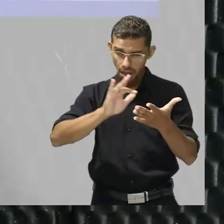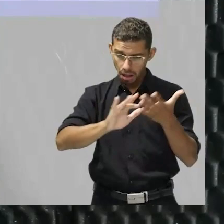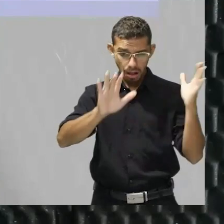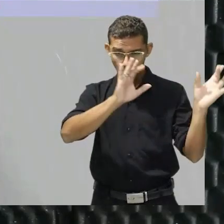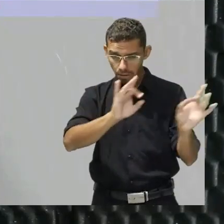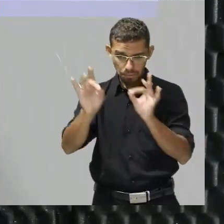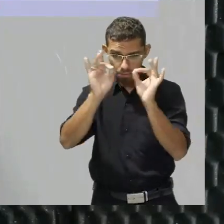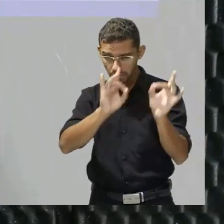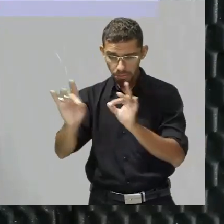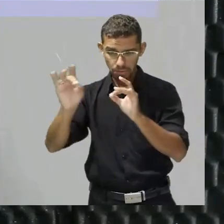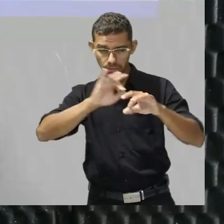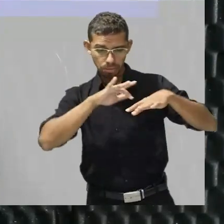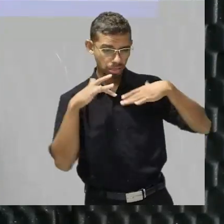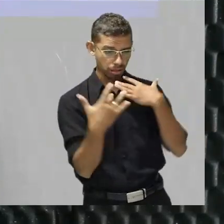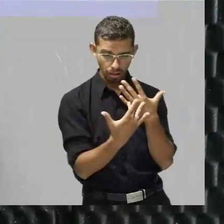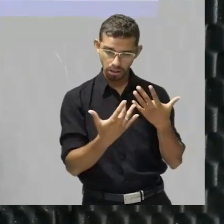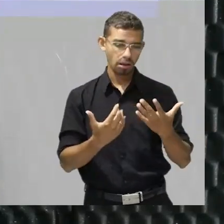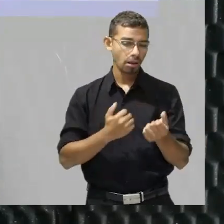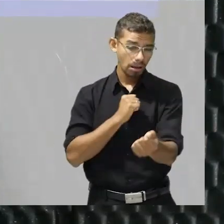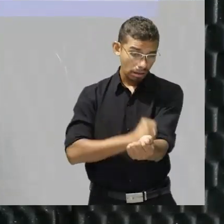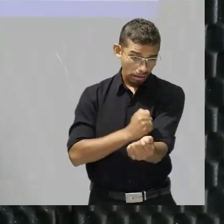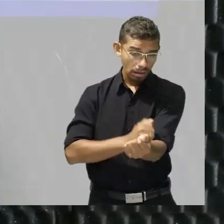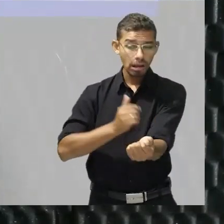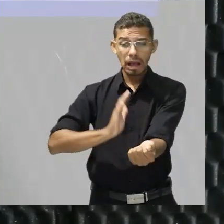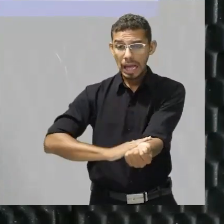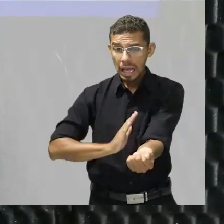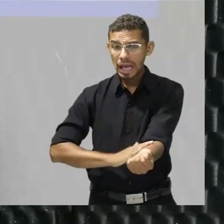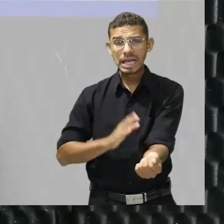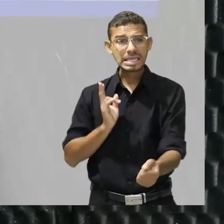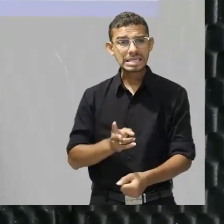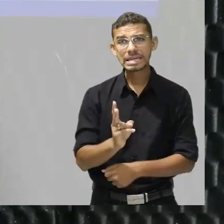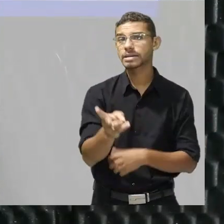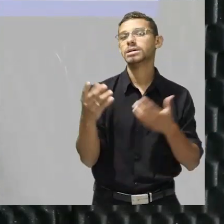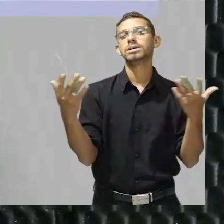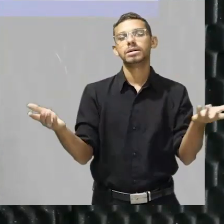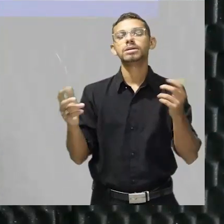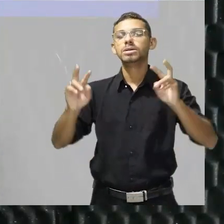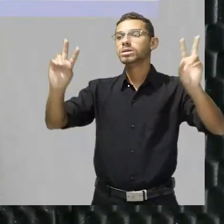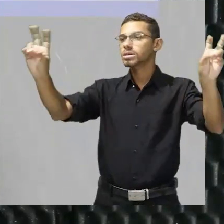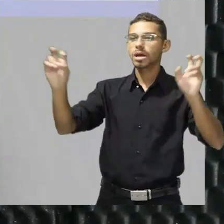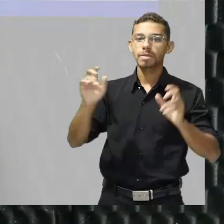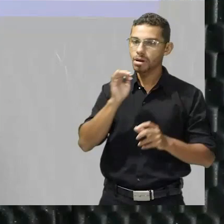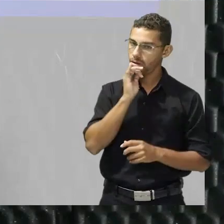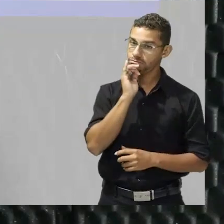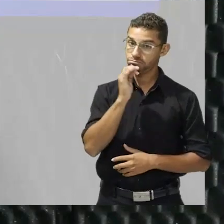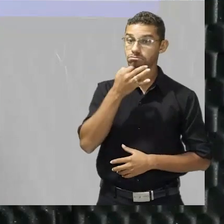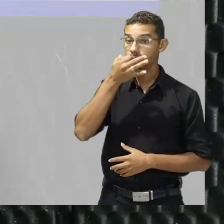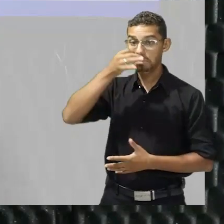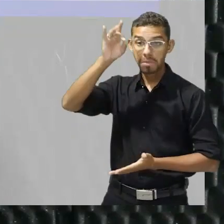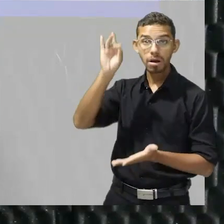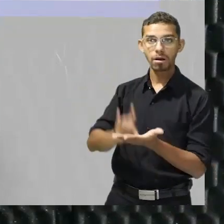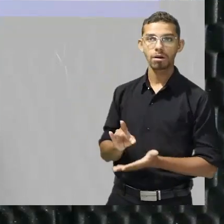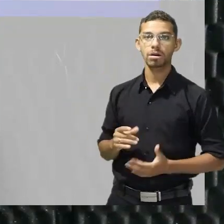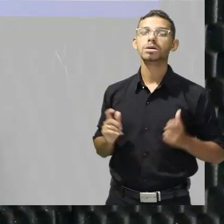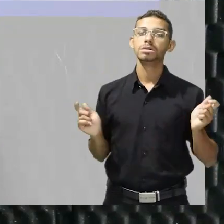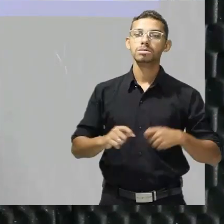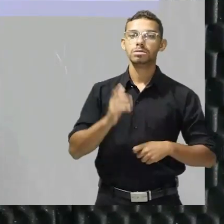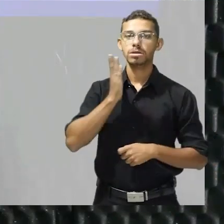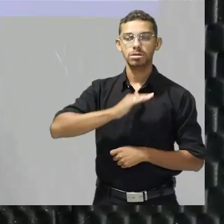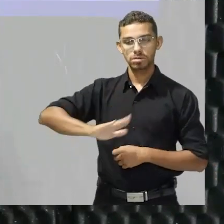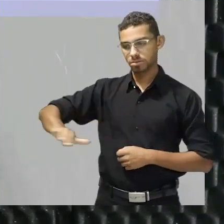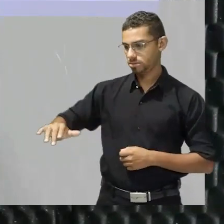mais precoce ele afirmou nós temos aí o tema ele pegou o tema e fez uma afirmação em cima desse